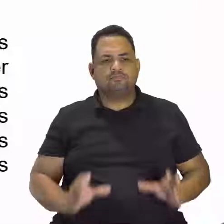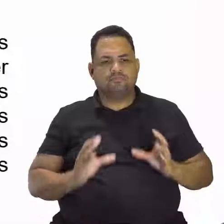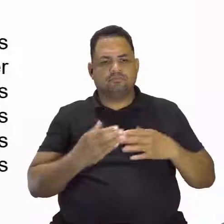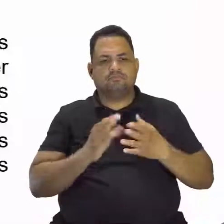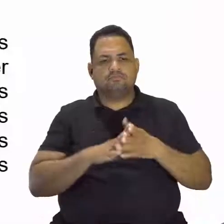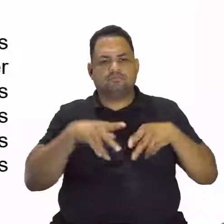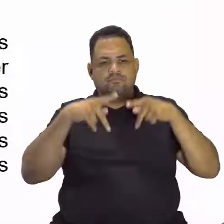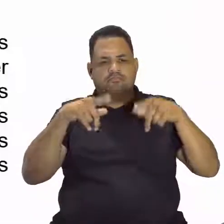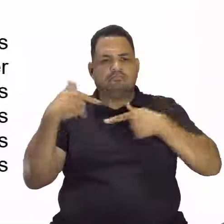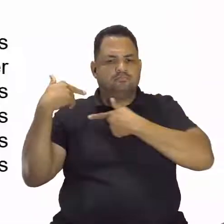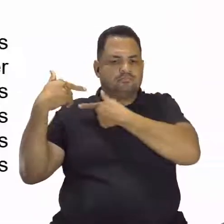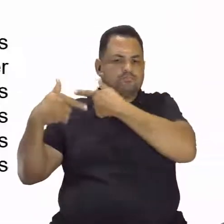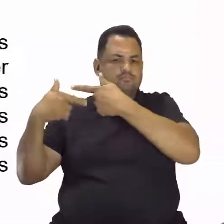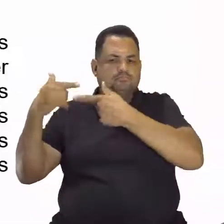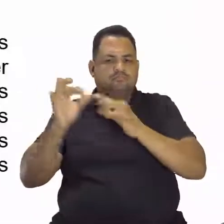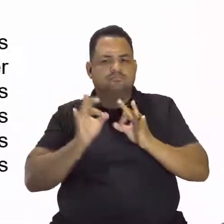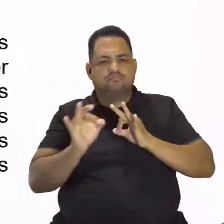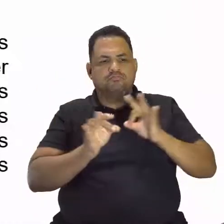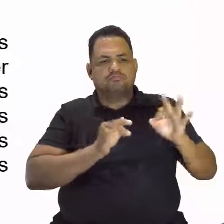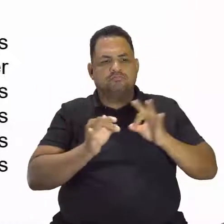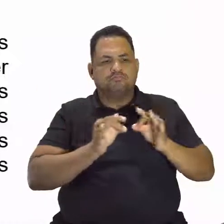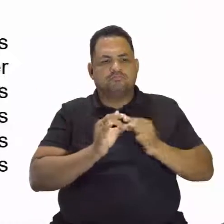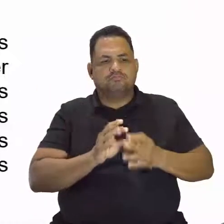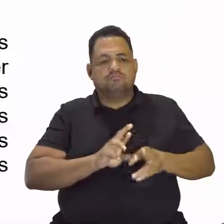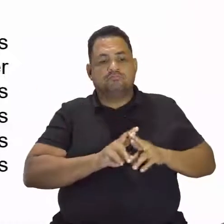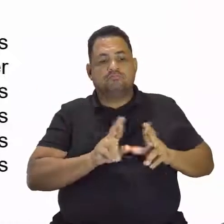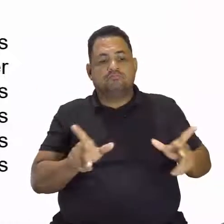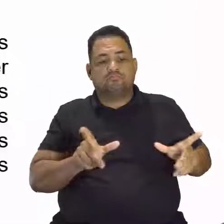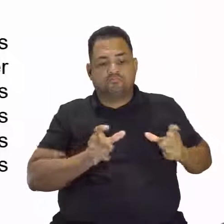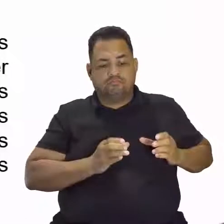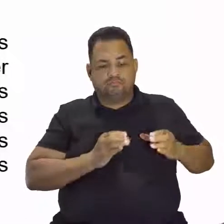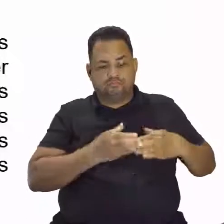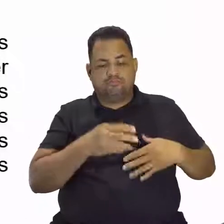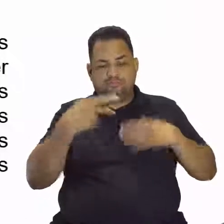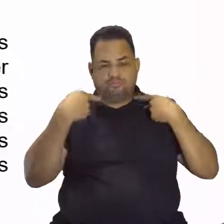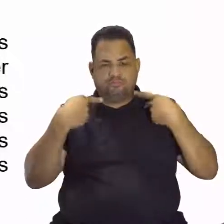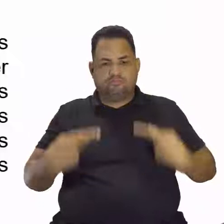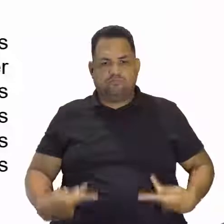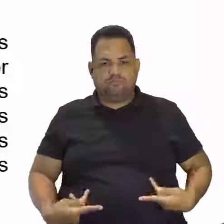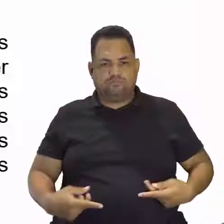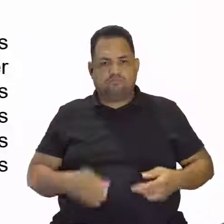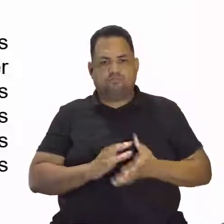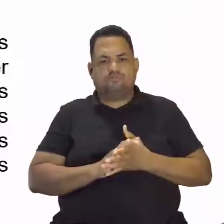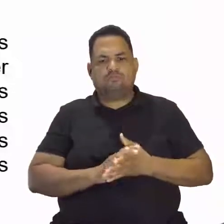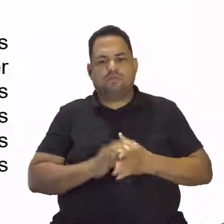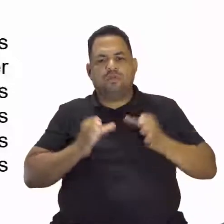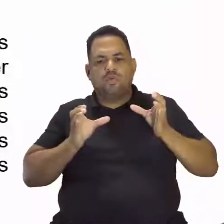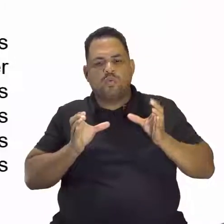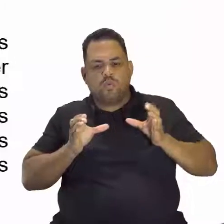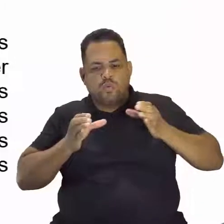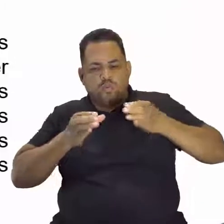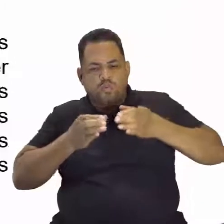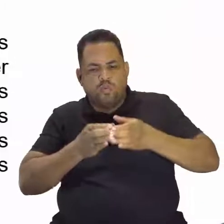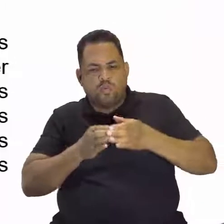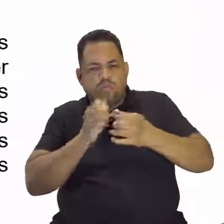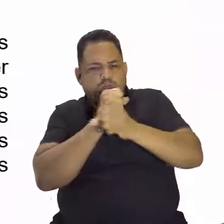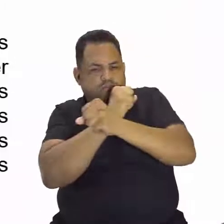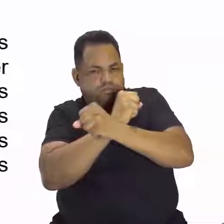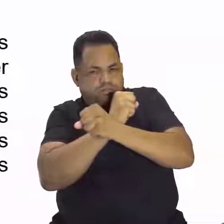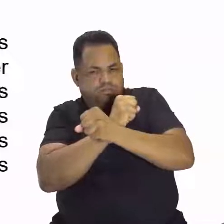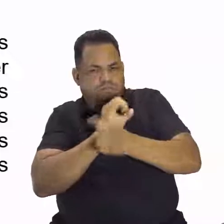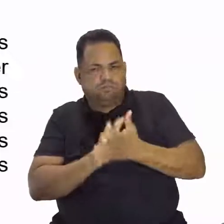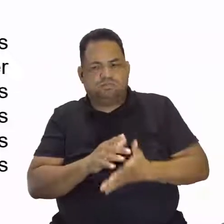populações tradicionais, formada por vários grupos humanos, que são aí os quilombolas, os ribeirinhos,